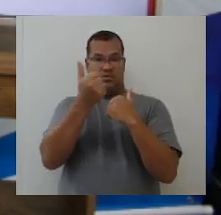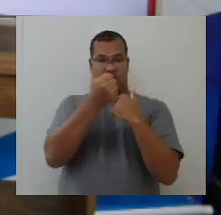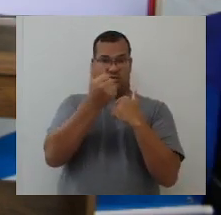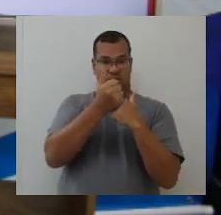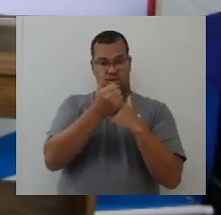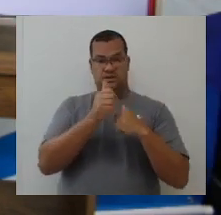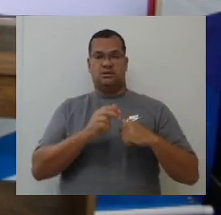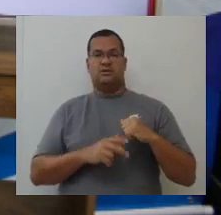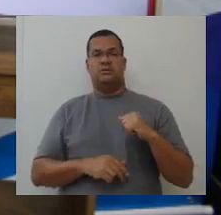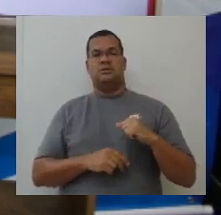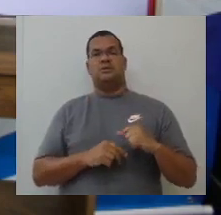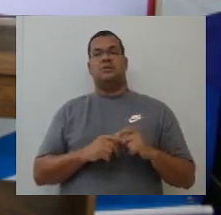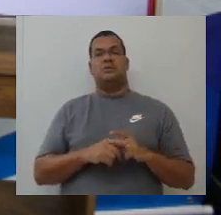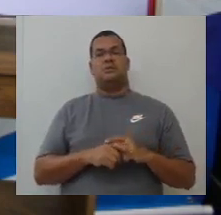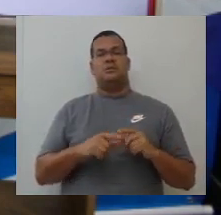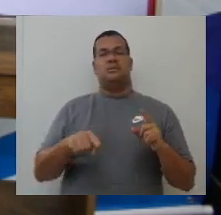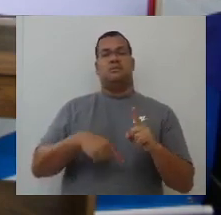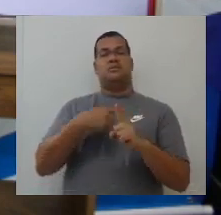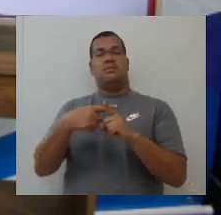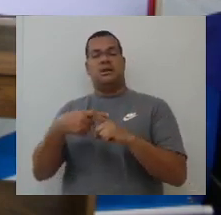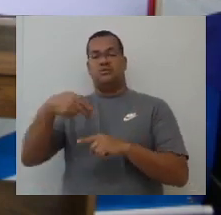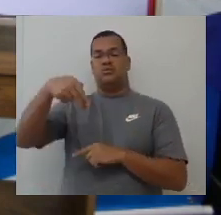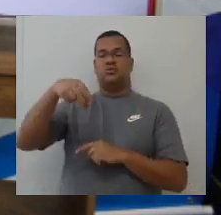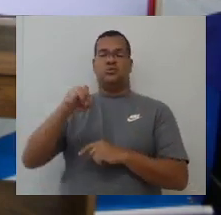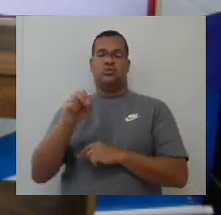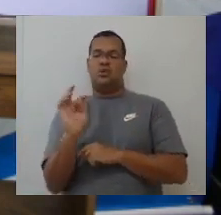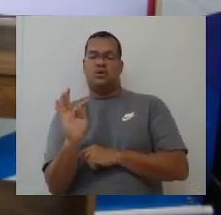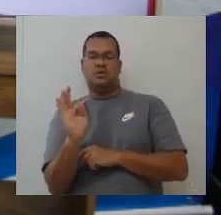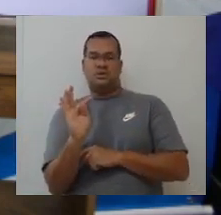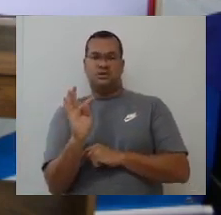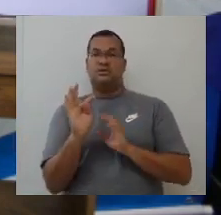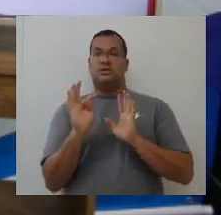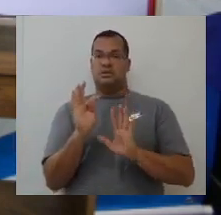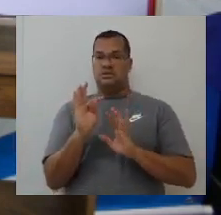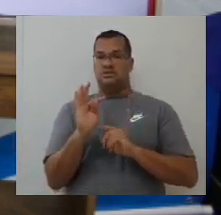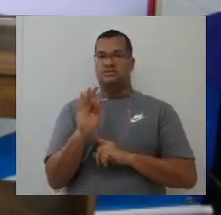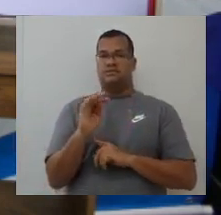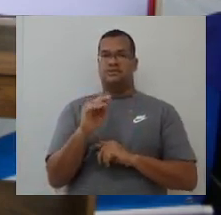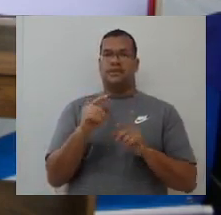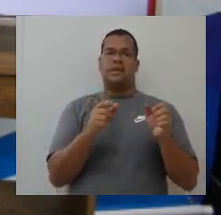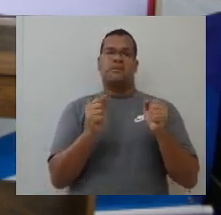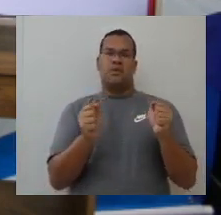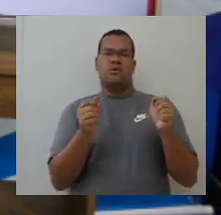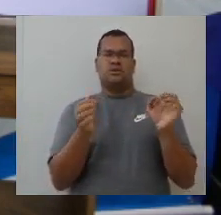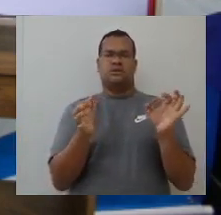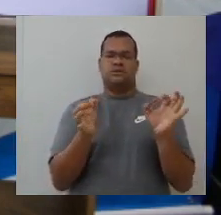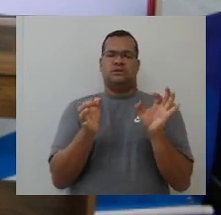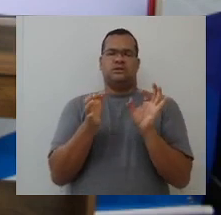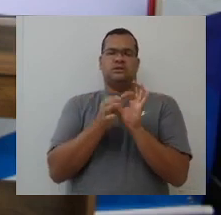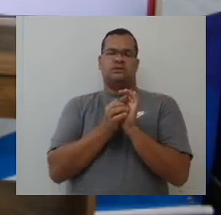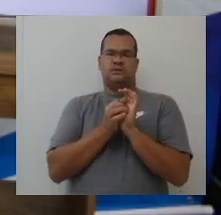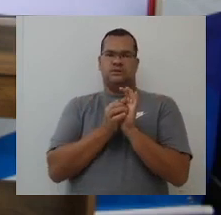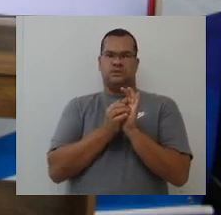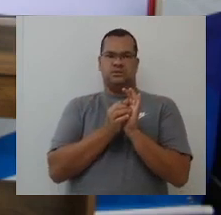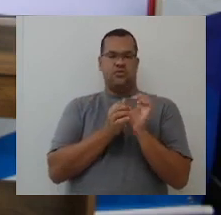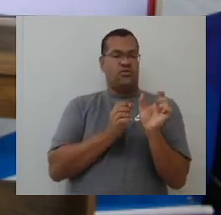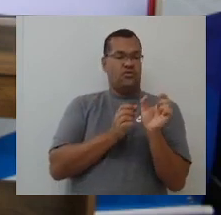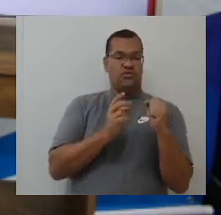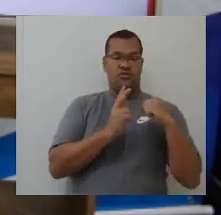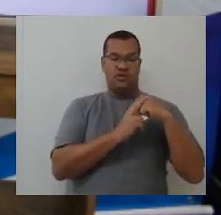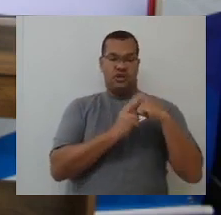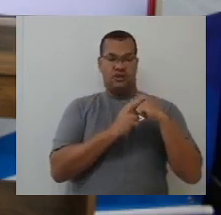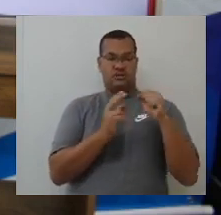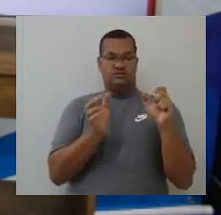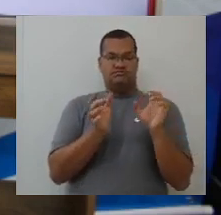esse sujeito, seguido do not. Só que esse verbo auxiliar mais esse not, ele pode se unificar, ele pode se juntar. Ele pode